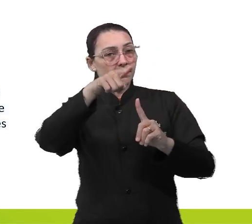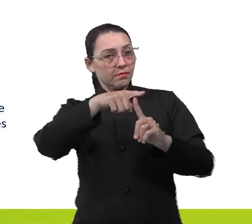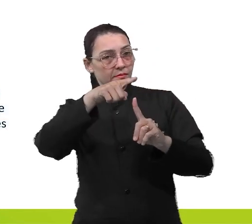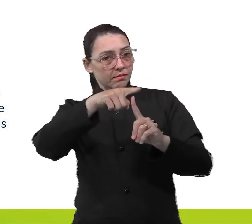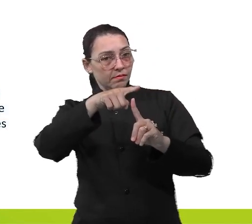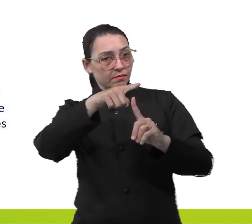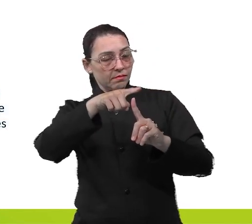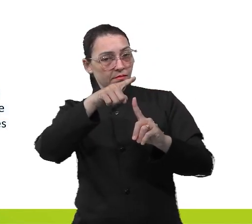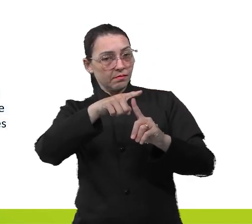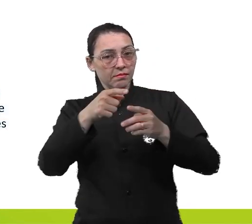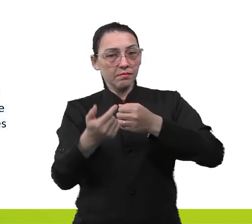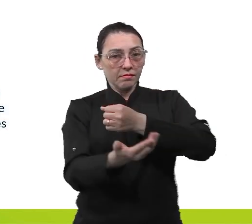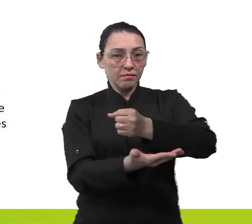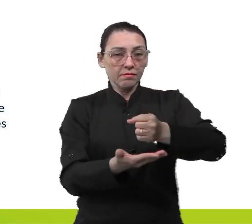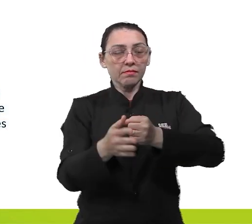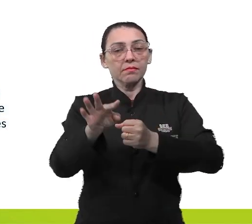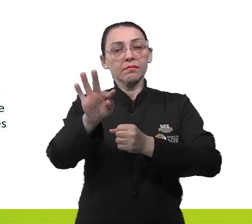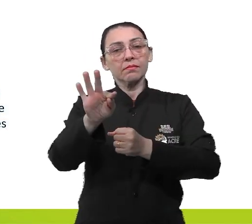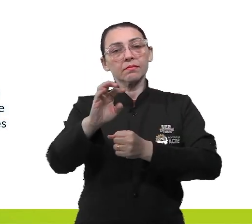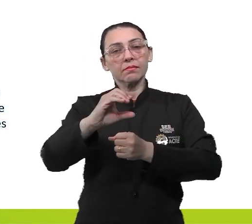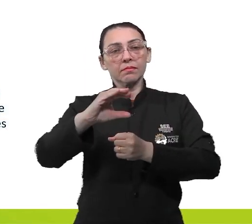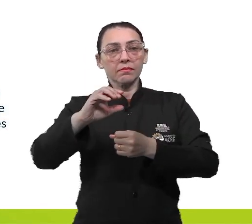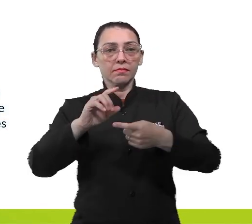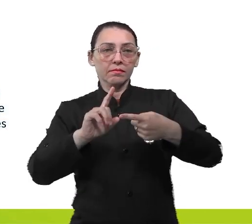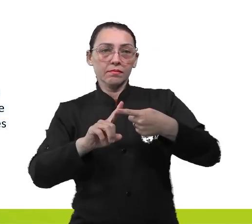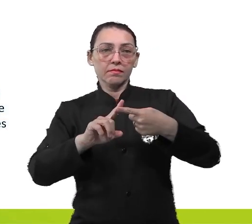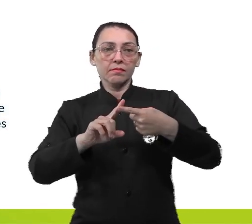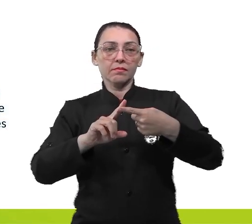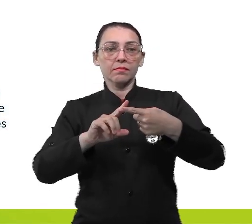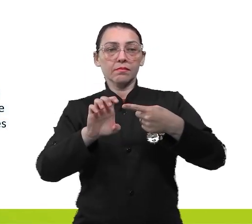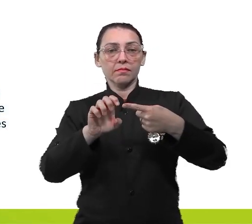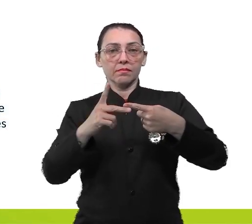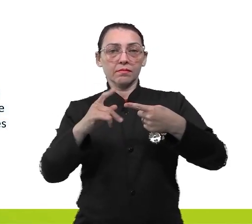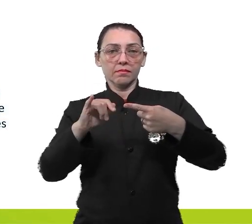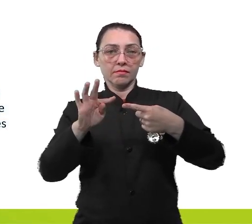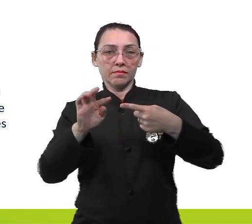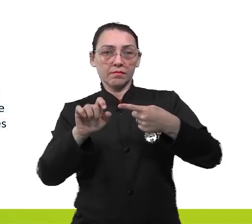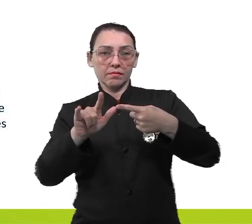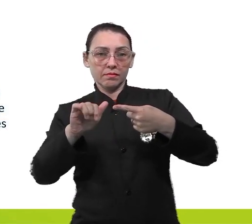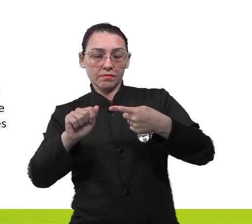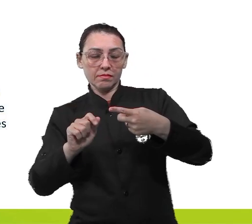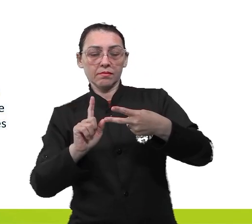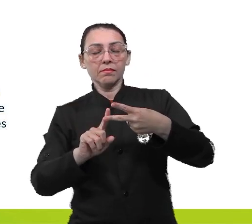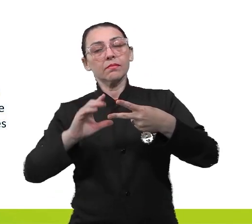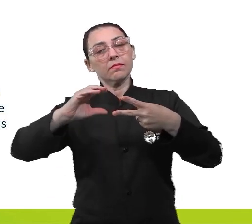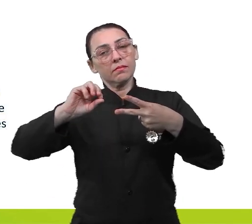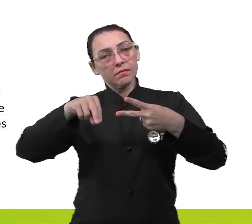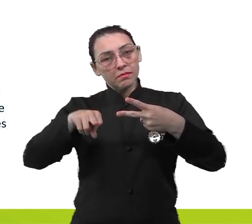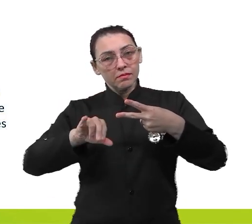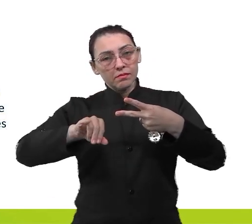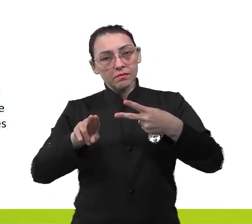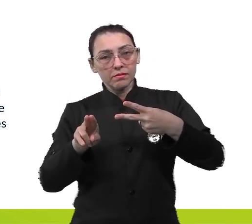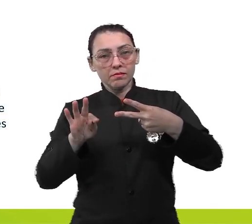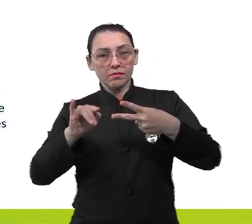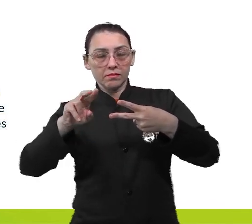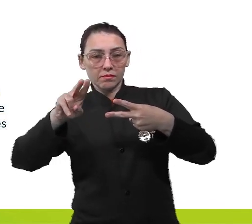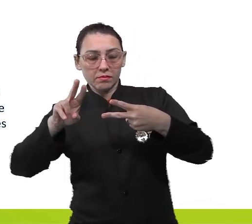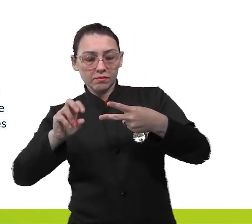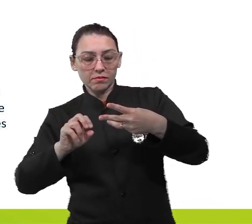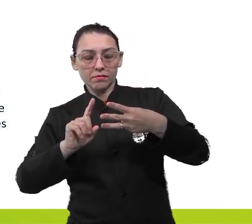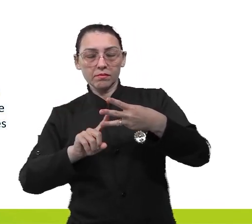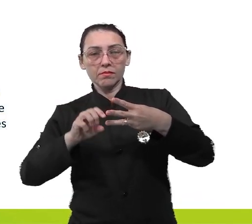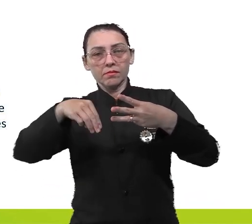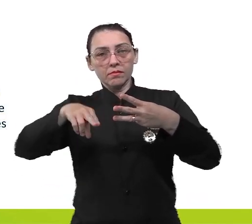tá, pessoal, básicos de tecido, conhecidos como epitelial, conjuntivo, muscular